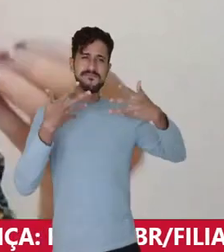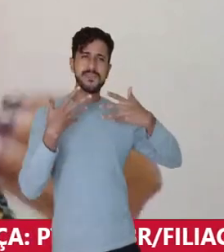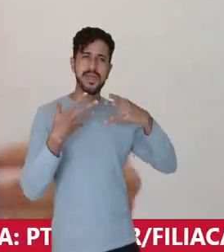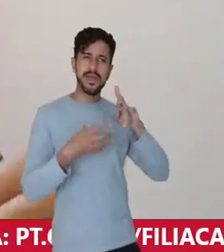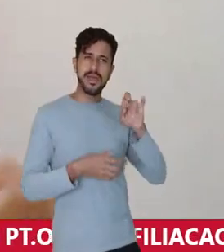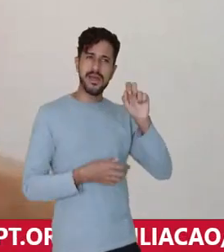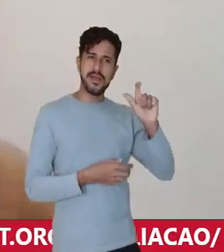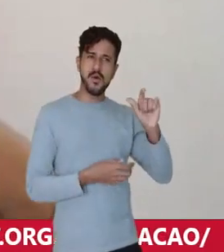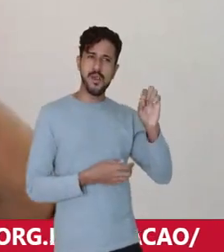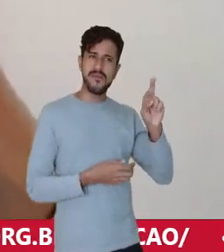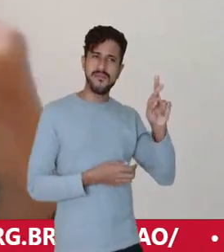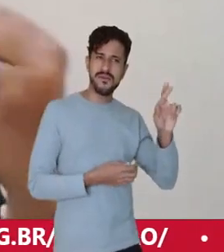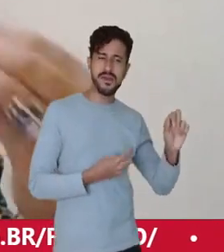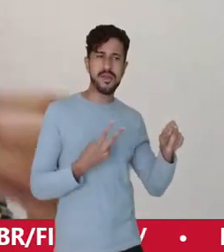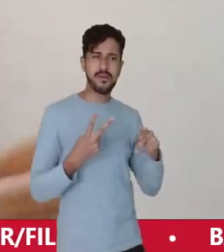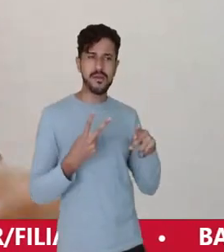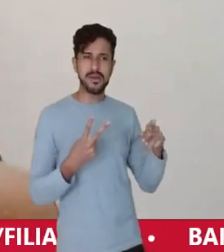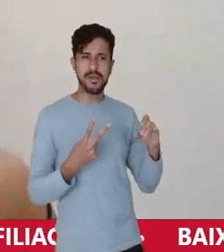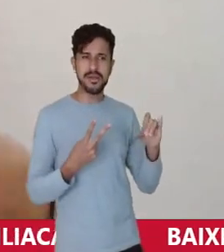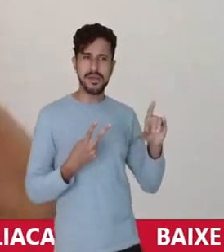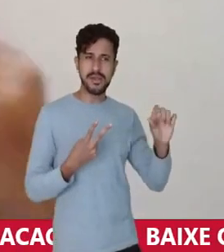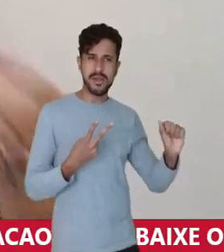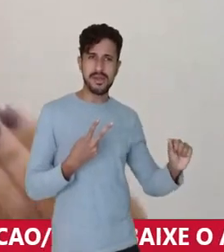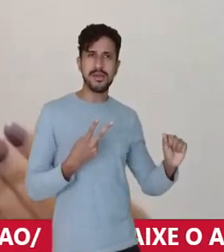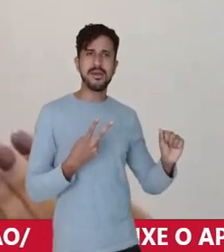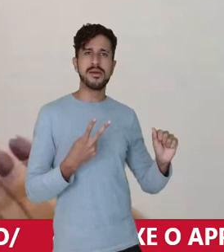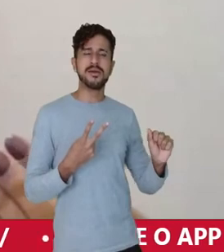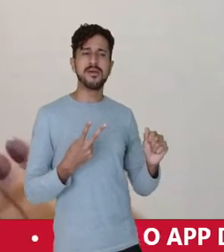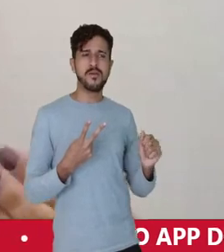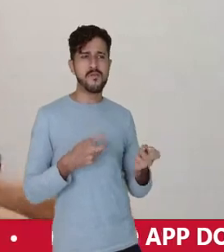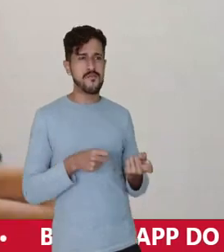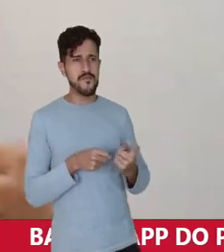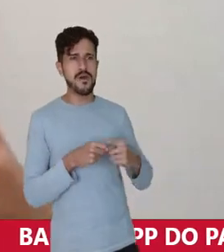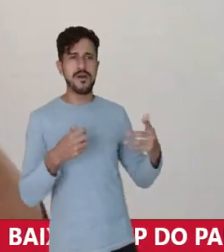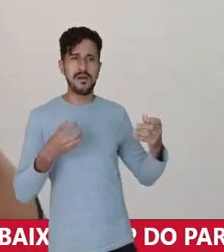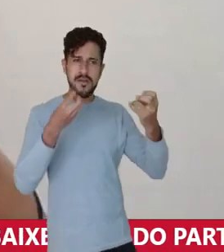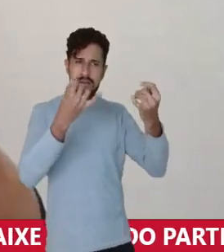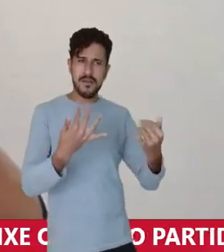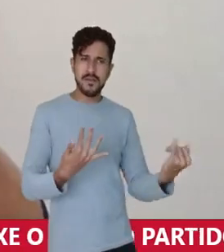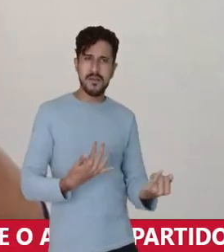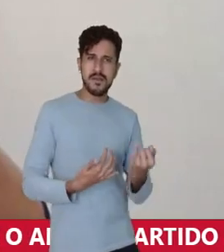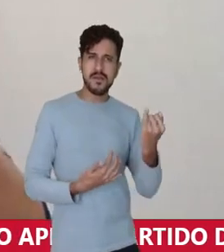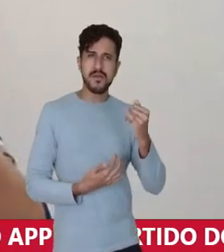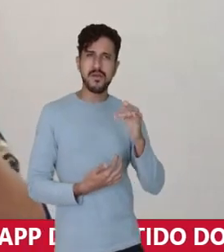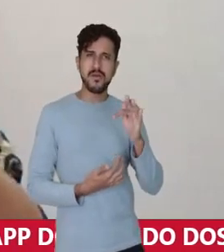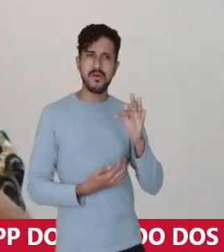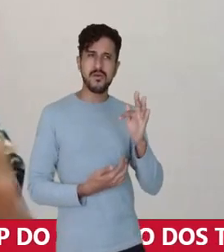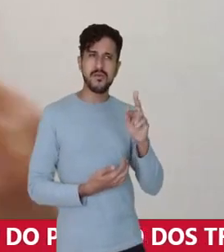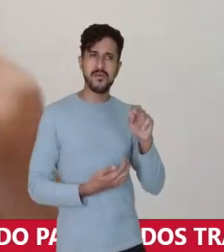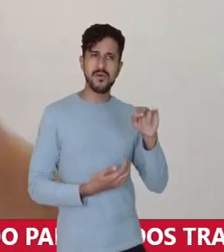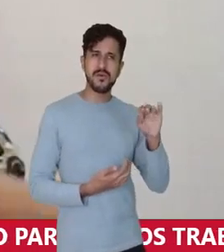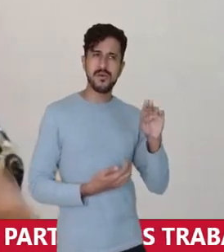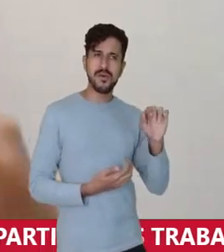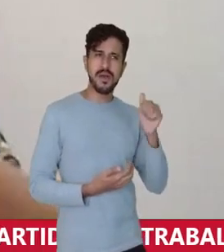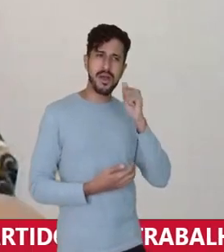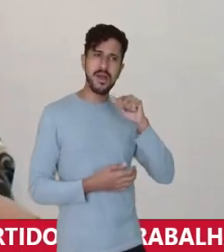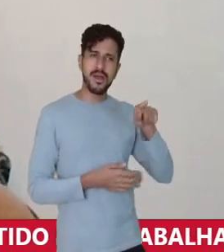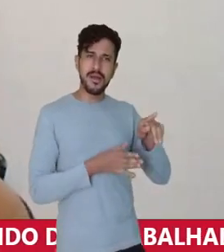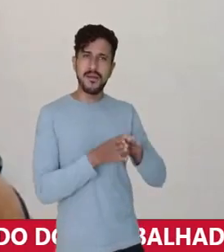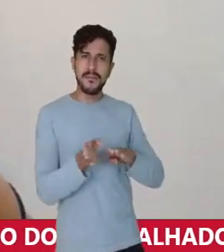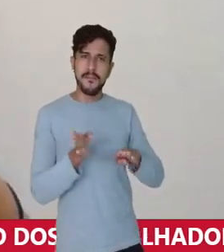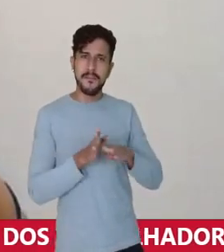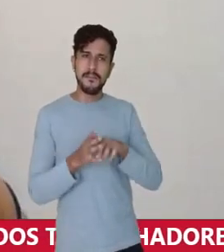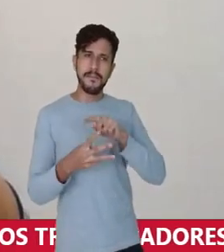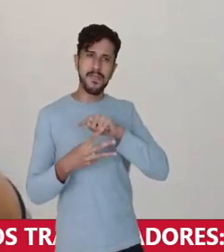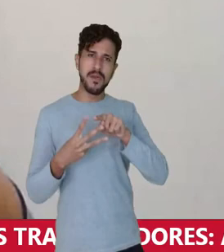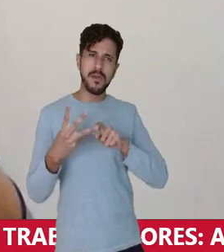Raquel de Oliveira, a partir da professora Cida Bento, que aí eu retomo a importância da professora Fúvia Rosenberg, que foi orientadora também